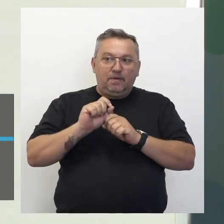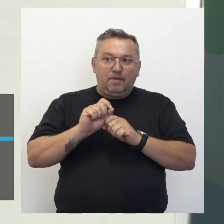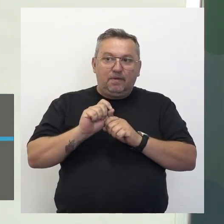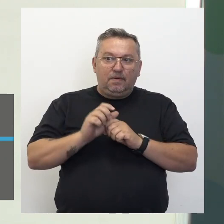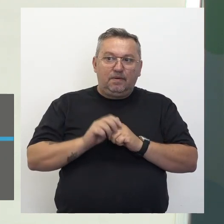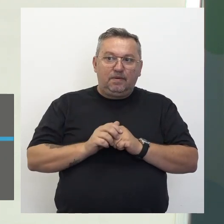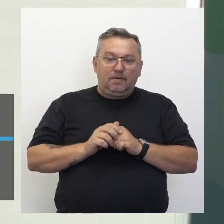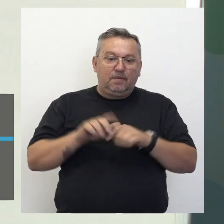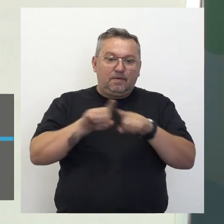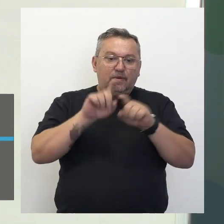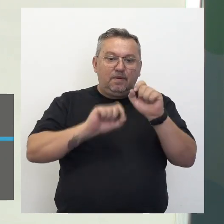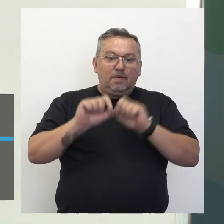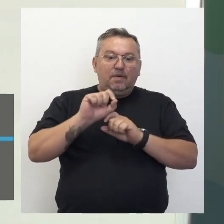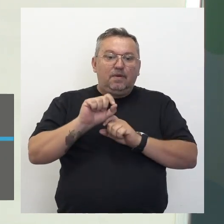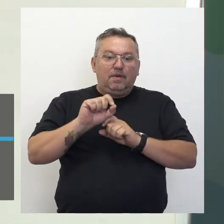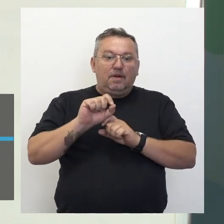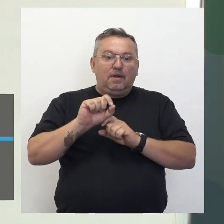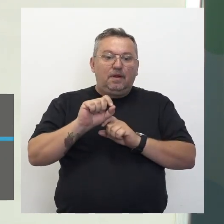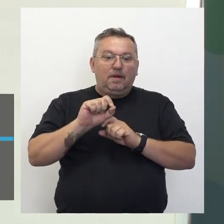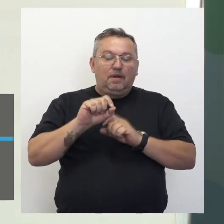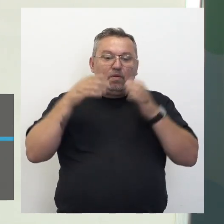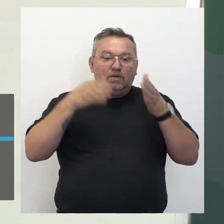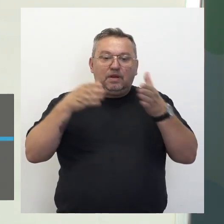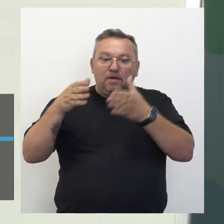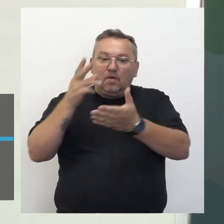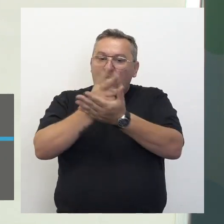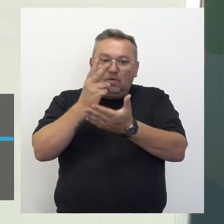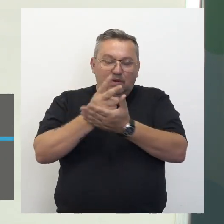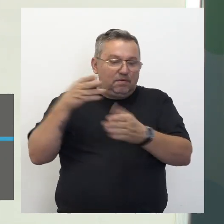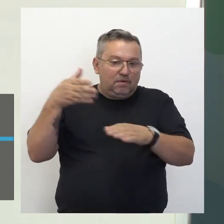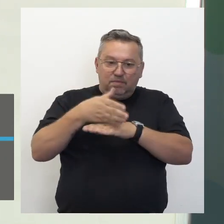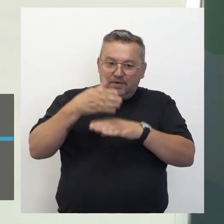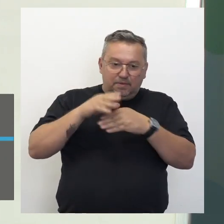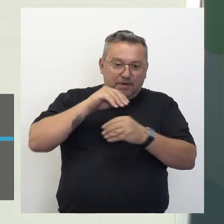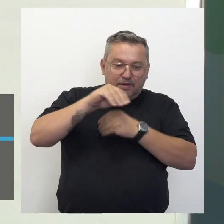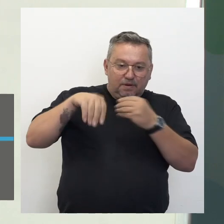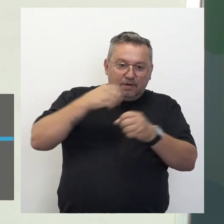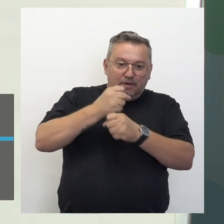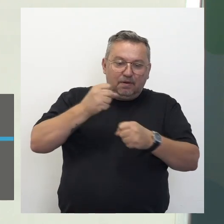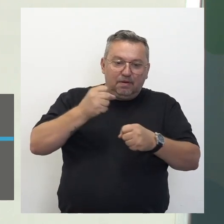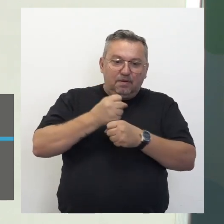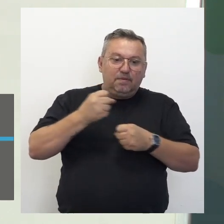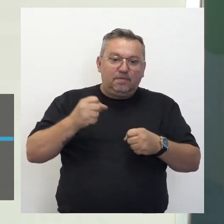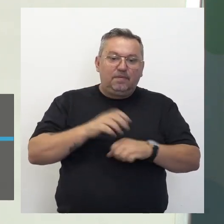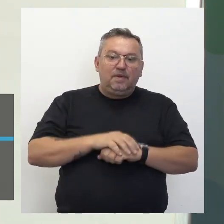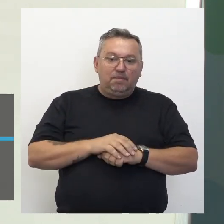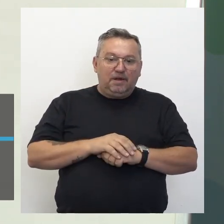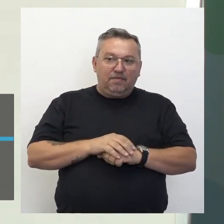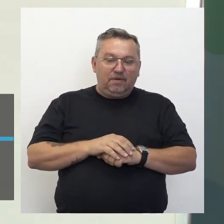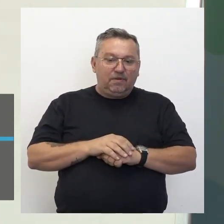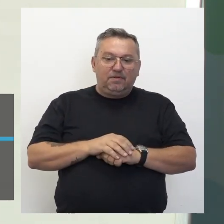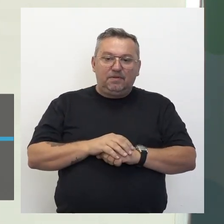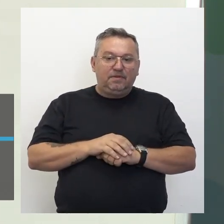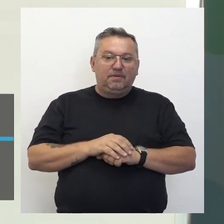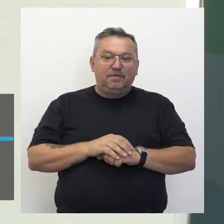são sólidos, ele tem a concentração constante, ele não participa da minha constante de equilíbrio, perfeito? Então, vamos lá.